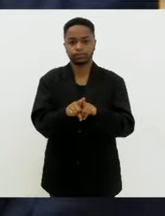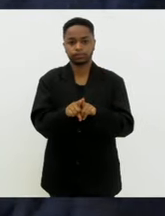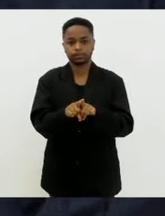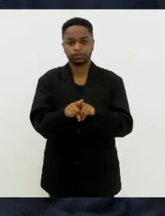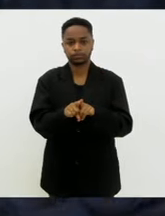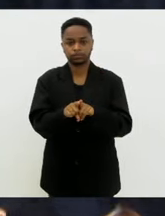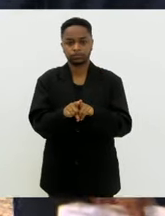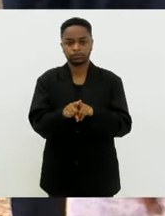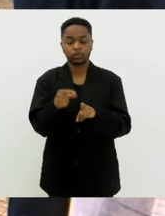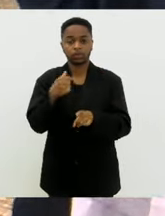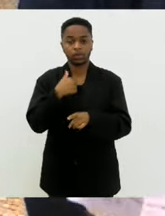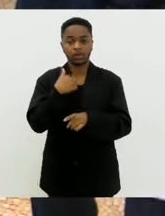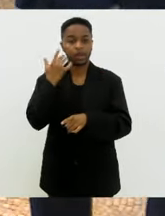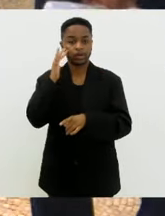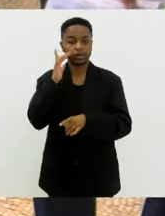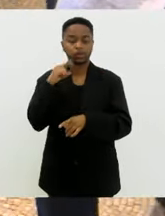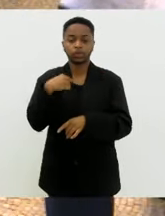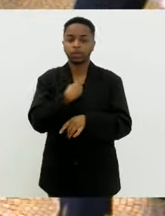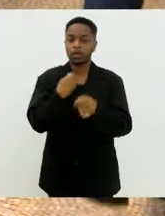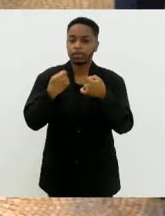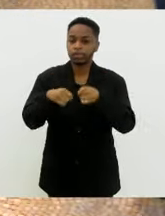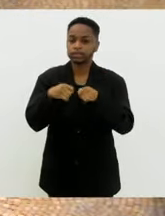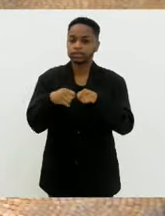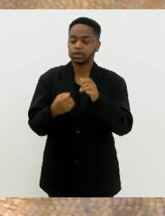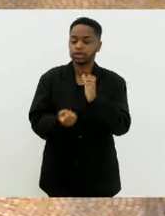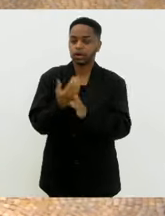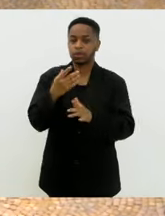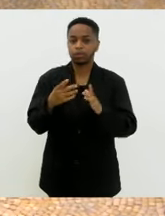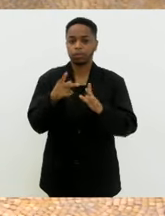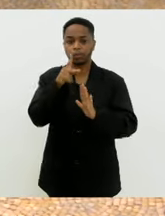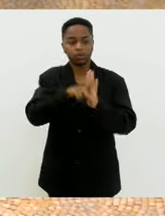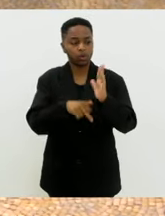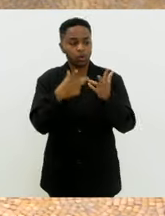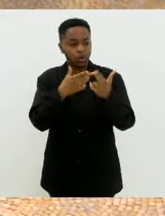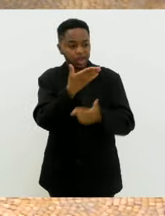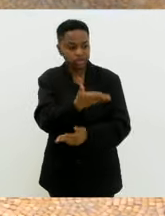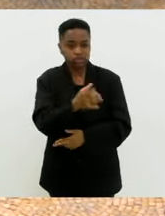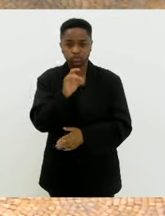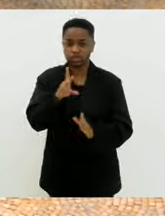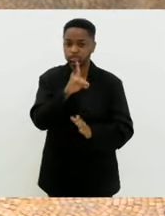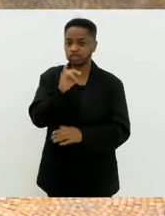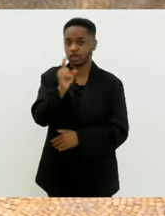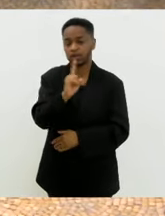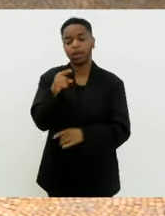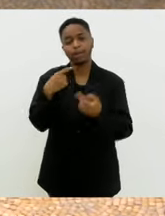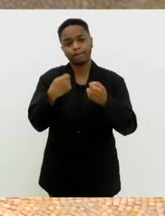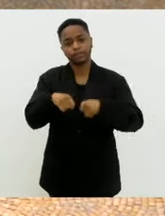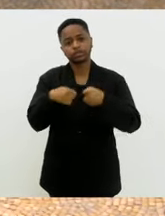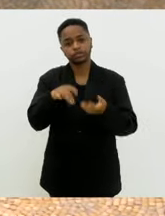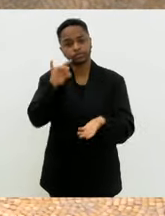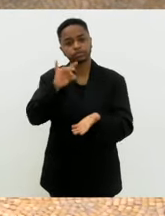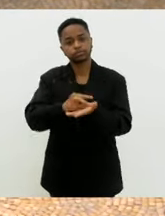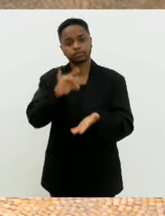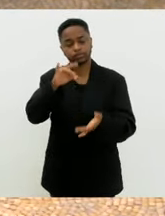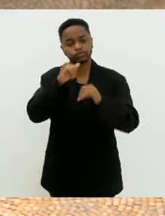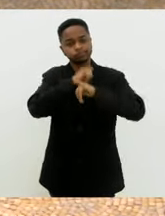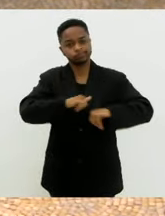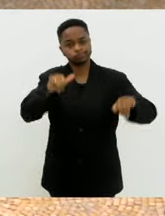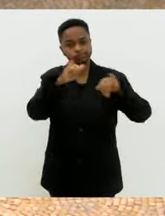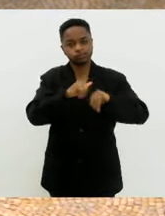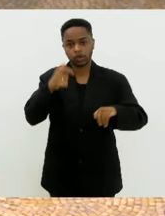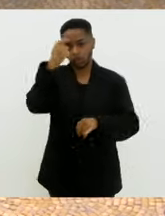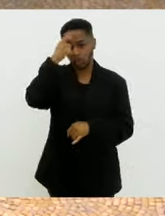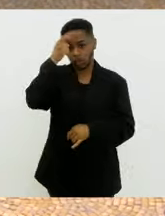nós temos que fazer com que um projeto como esse não seja só uma data, seja verdadeiramente uma campanha de